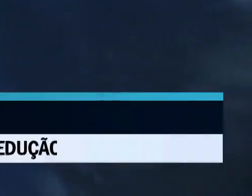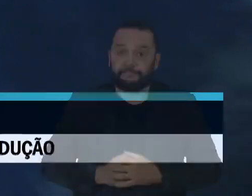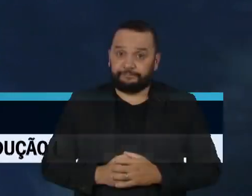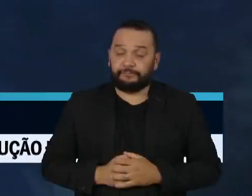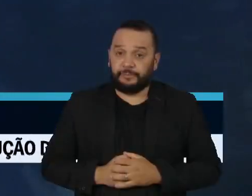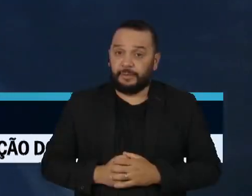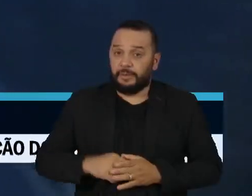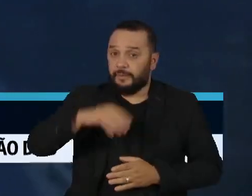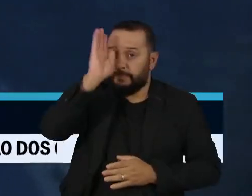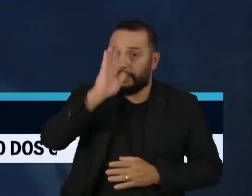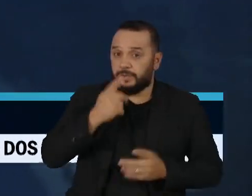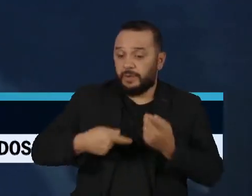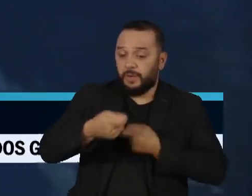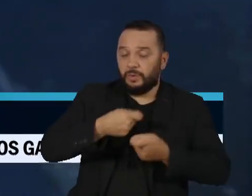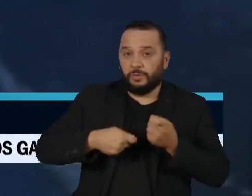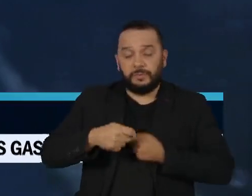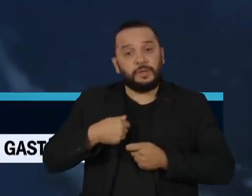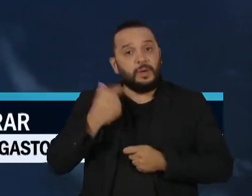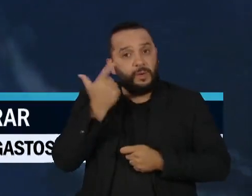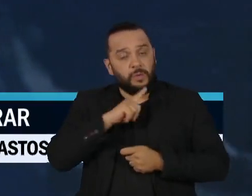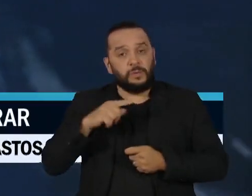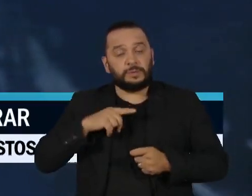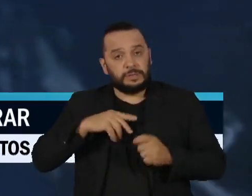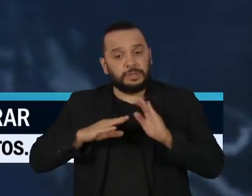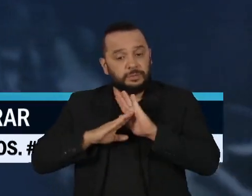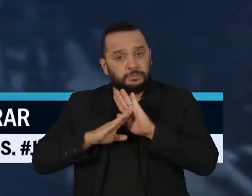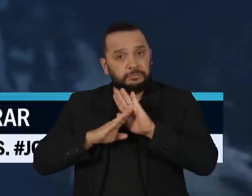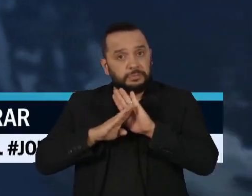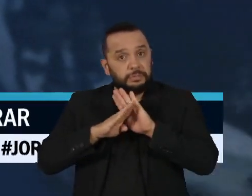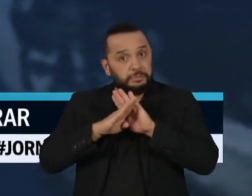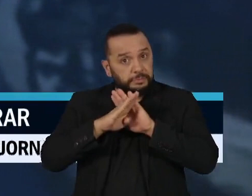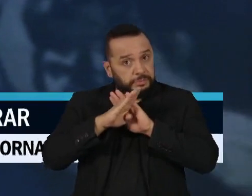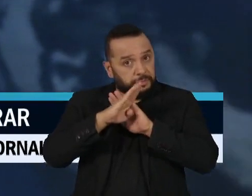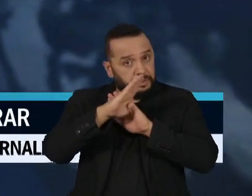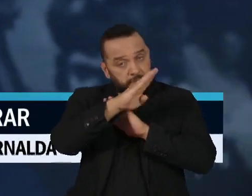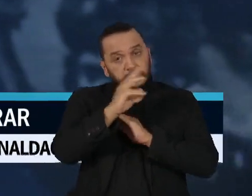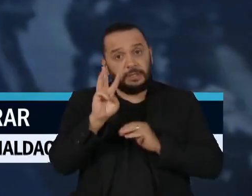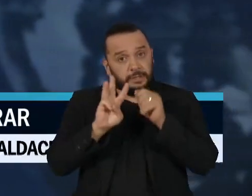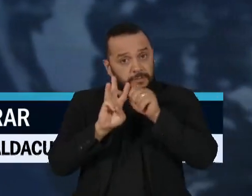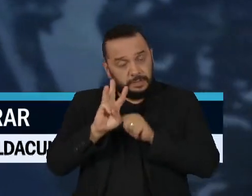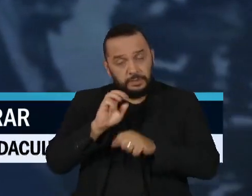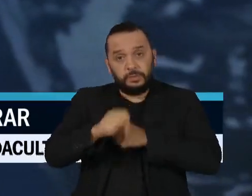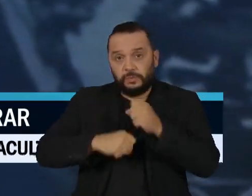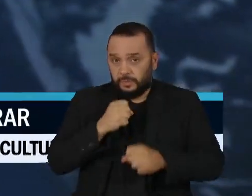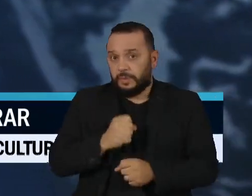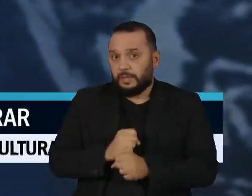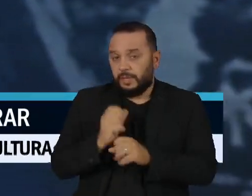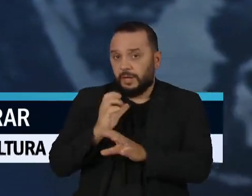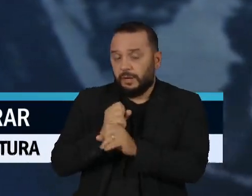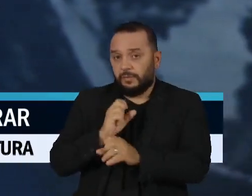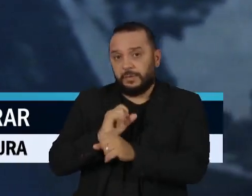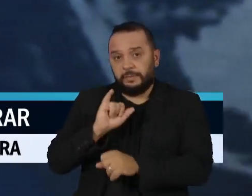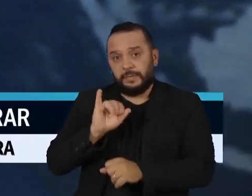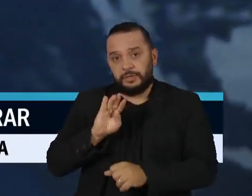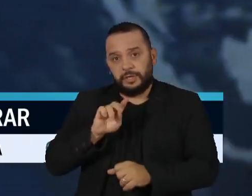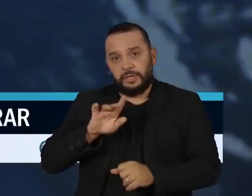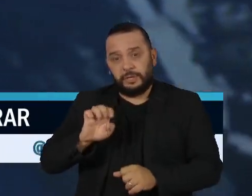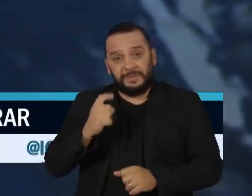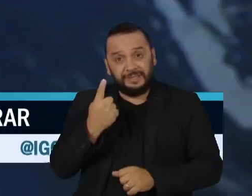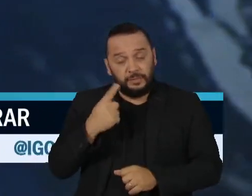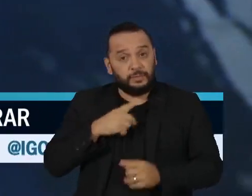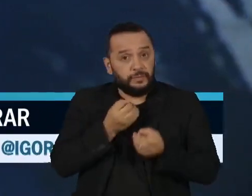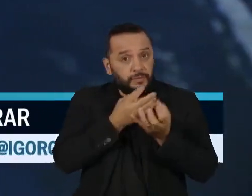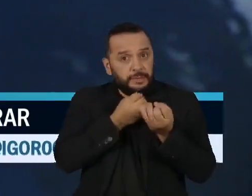A economia brasileira cresceu além das estimativas no primeiro trimestre do ano, de acordo com os cálculos do IBGE. Mas um dado chamou a atenção.